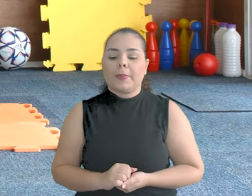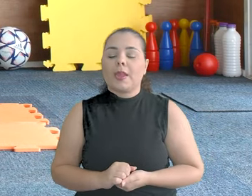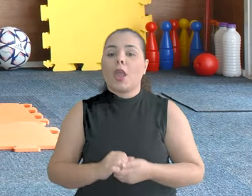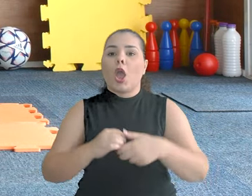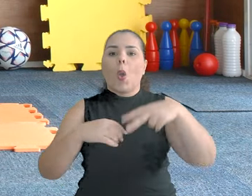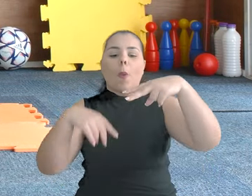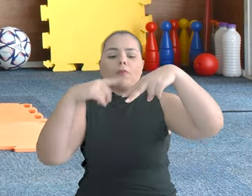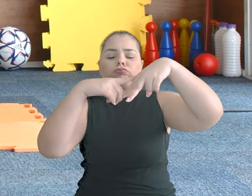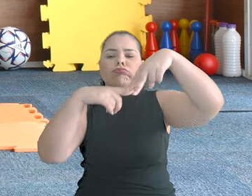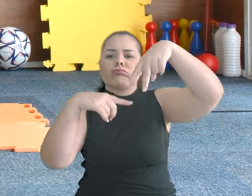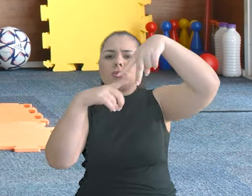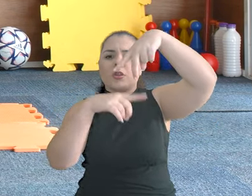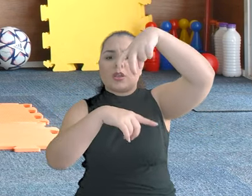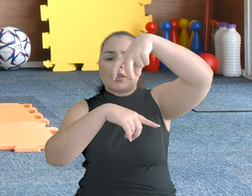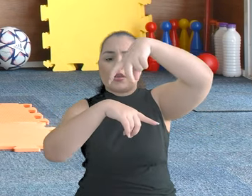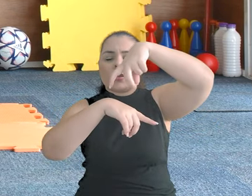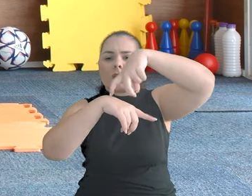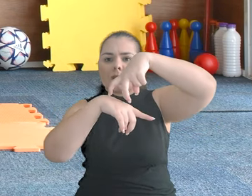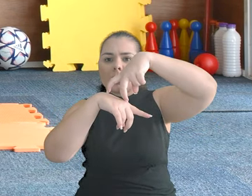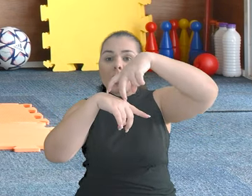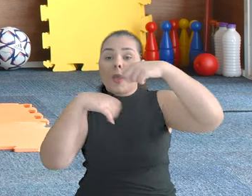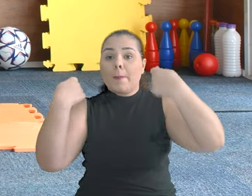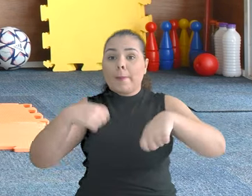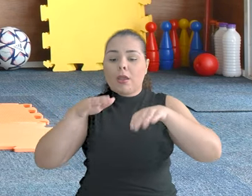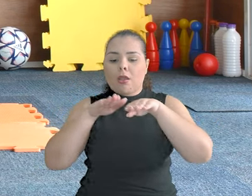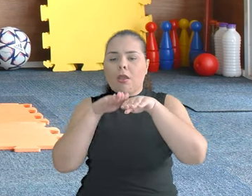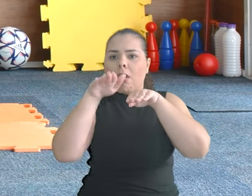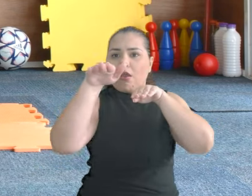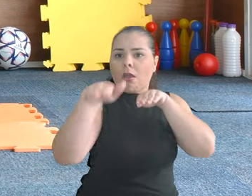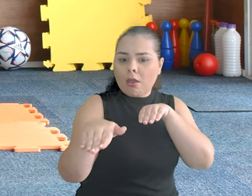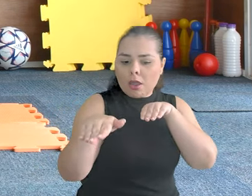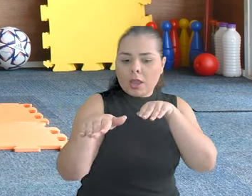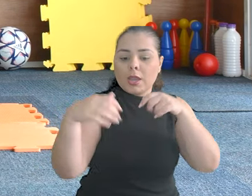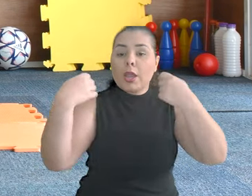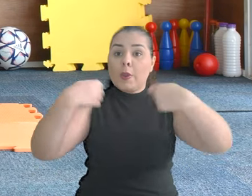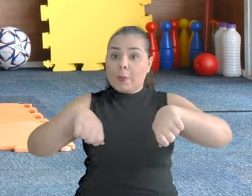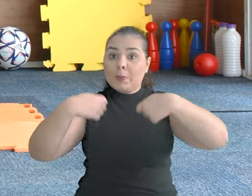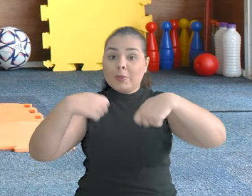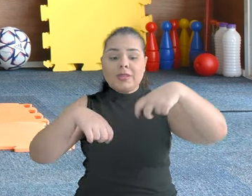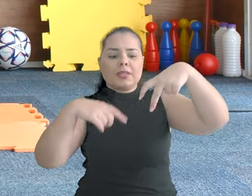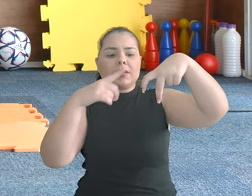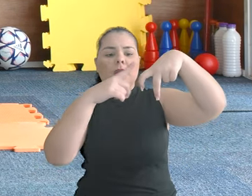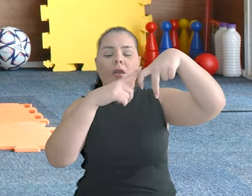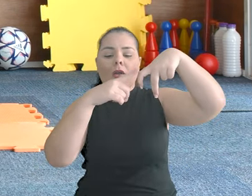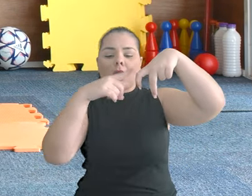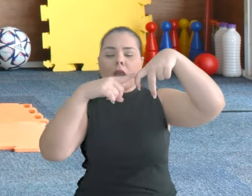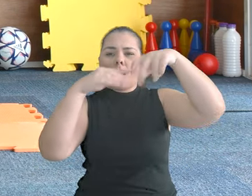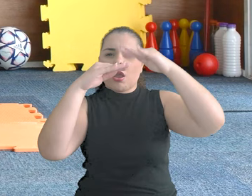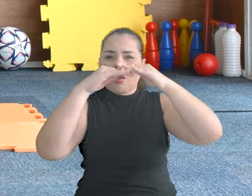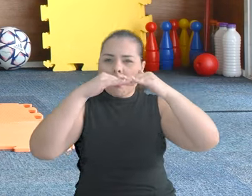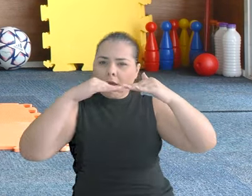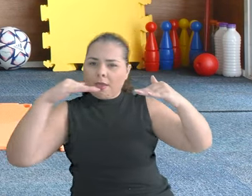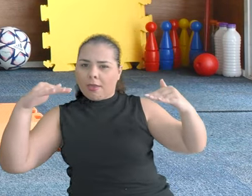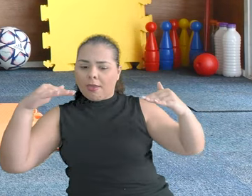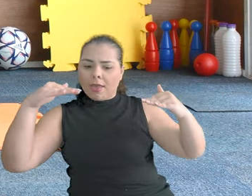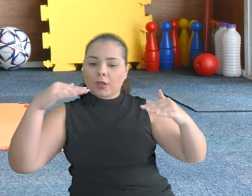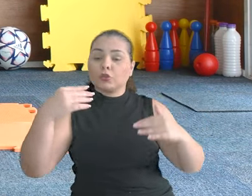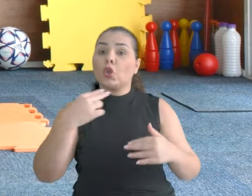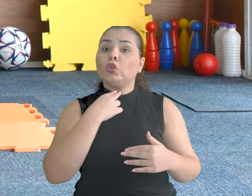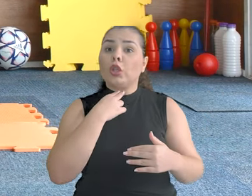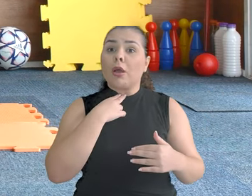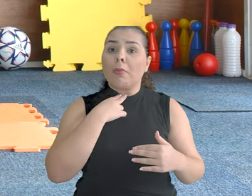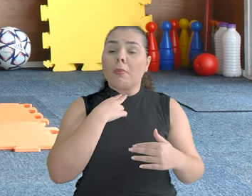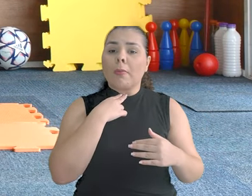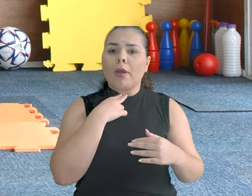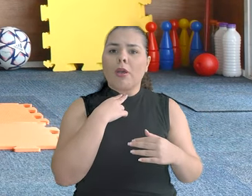essa que compra na frente mas atenção que o tornozelo tá ligado com o joelho e aqui eles